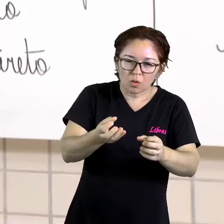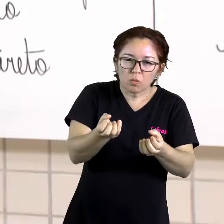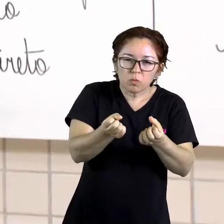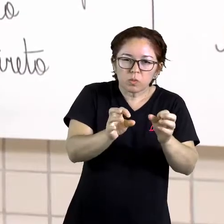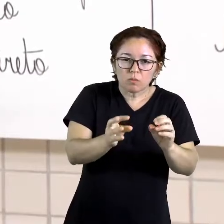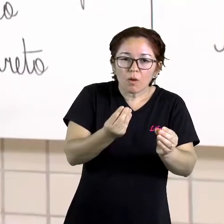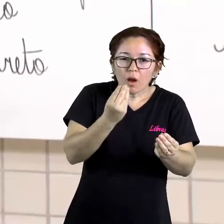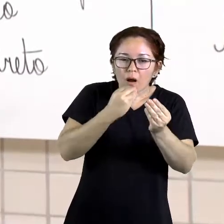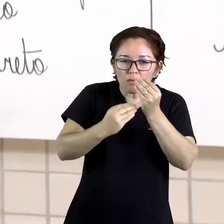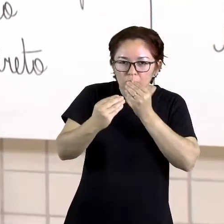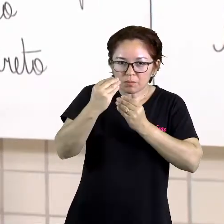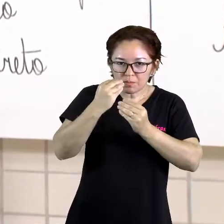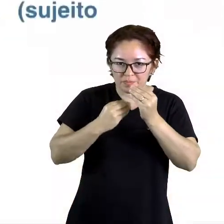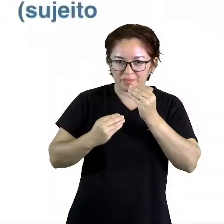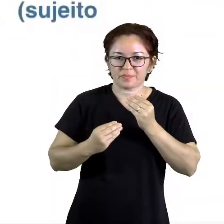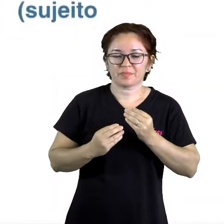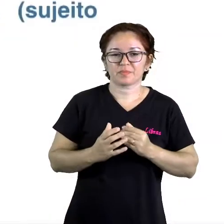predicado.